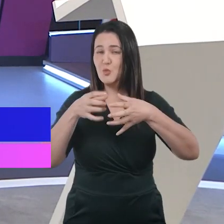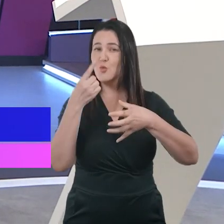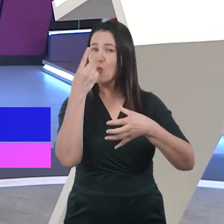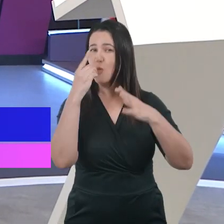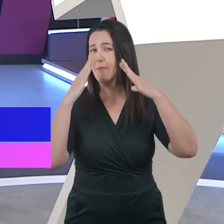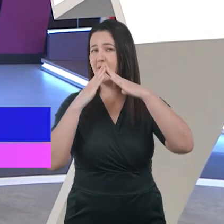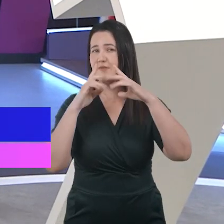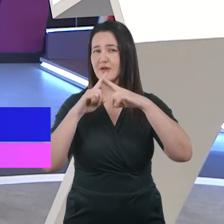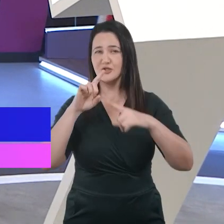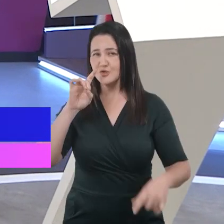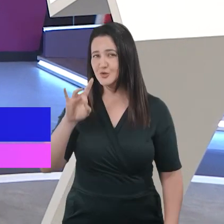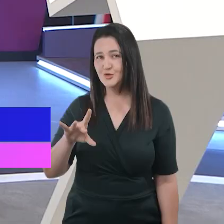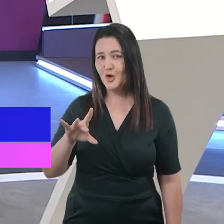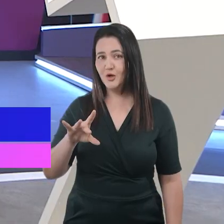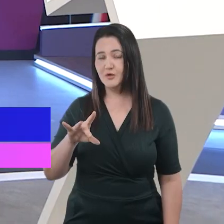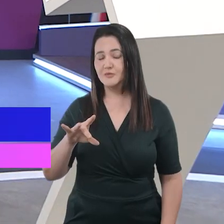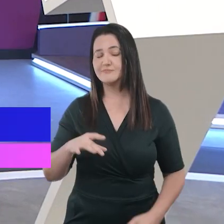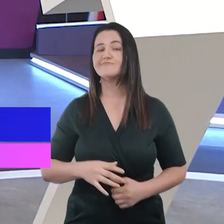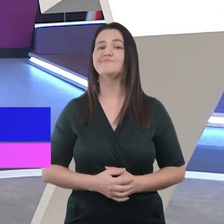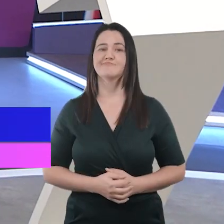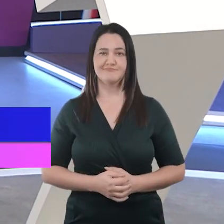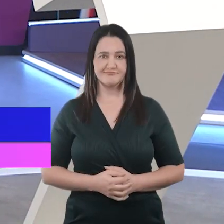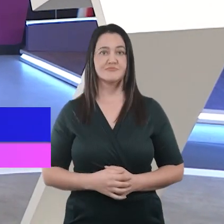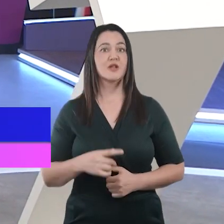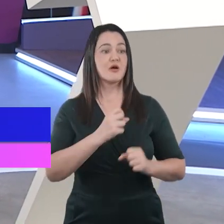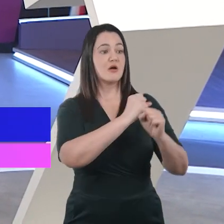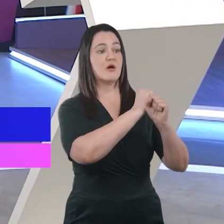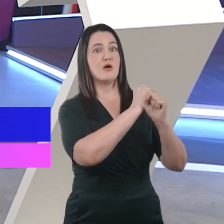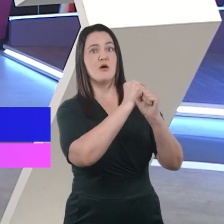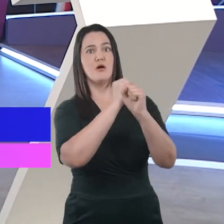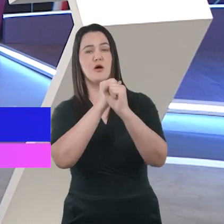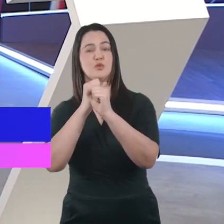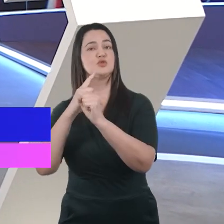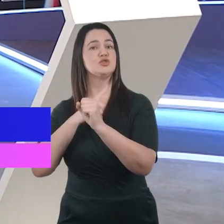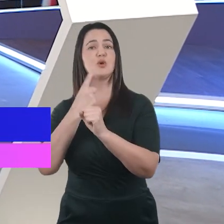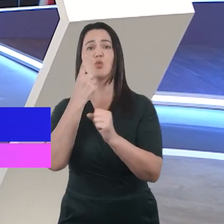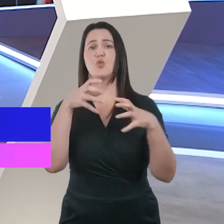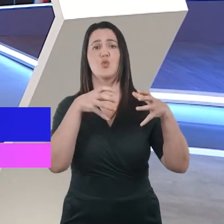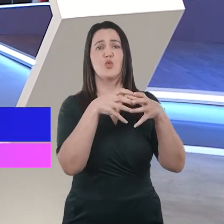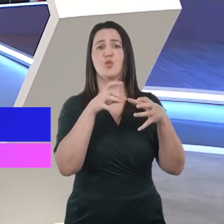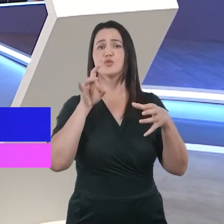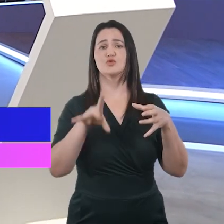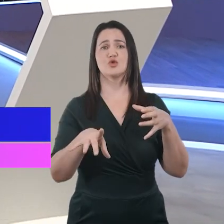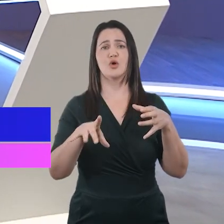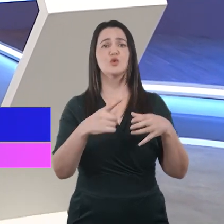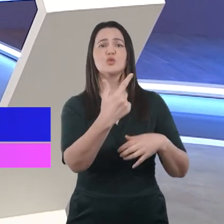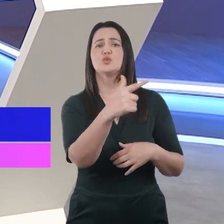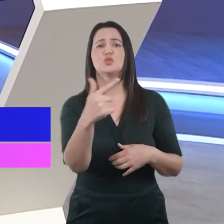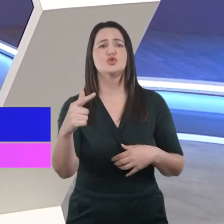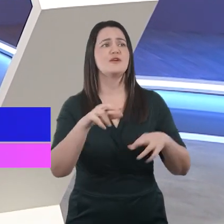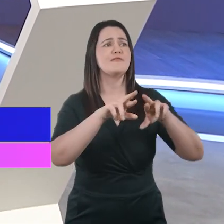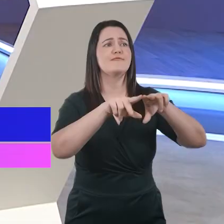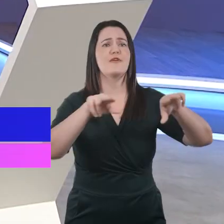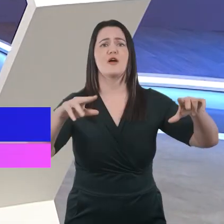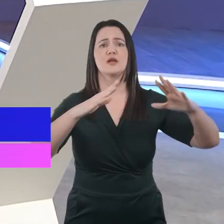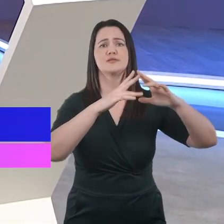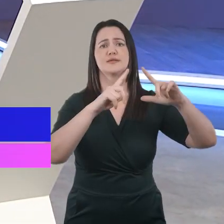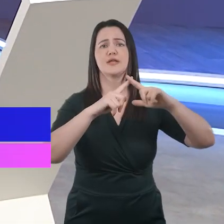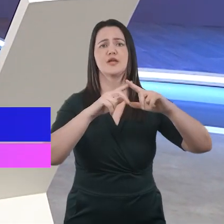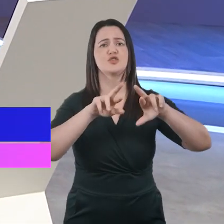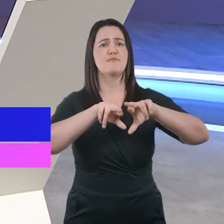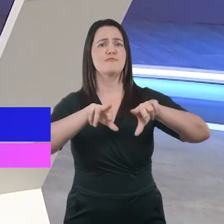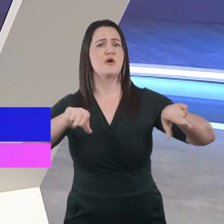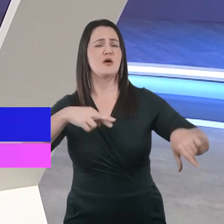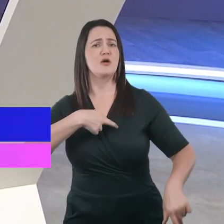muitos séculos, a igreja cristã foi apenas uma. Não existiam várias igrejas. Os cristãos